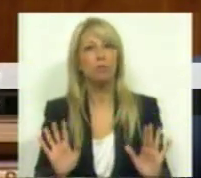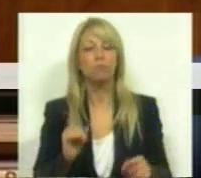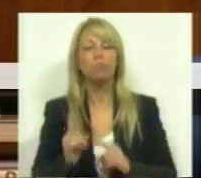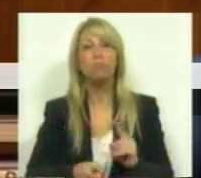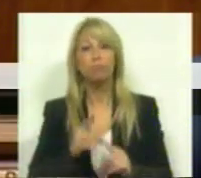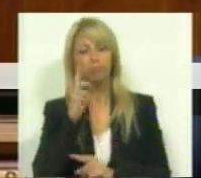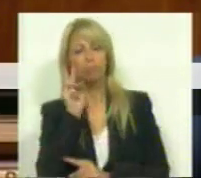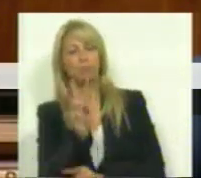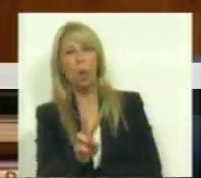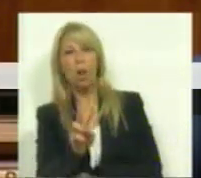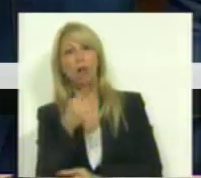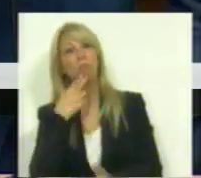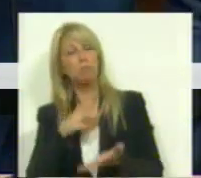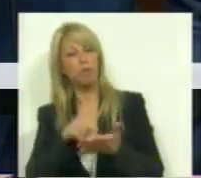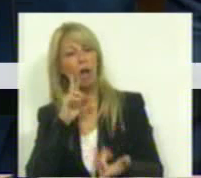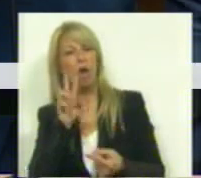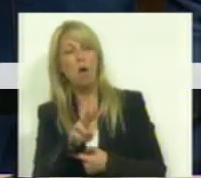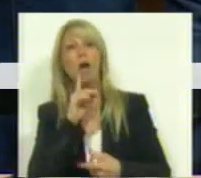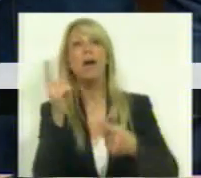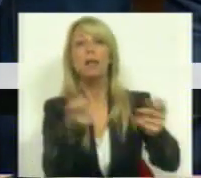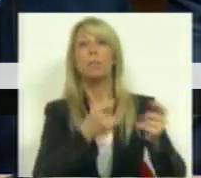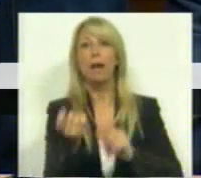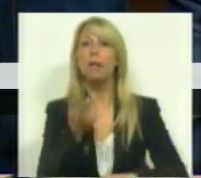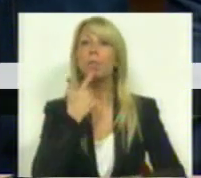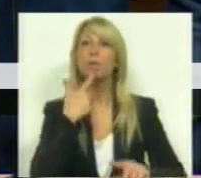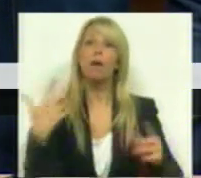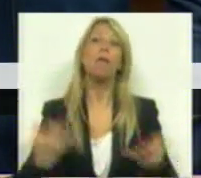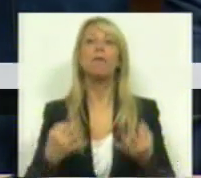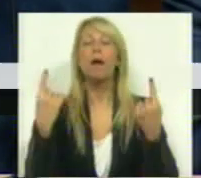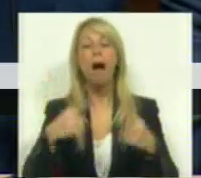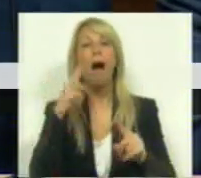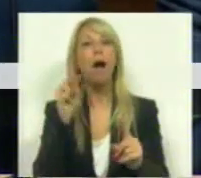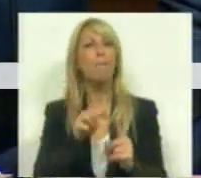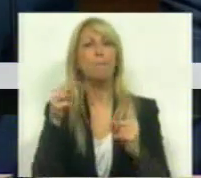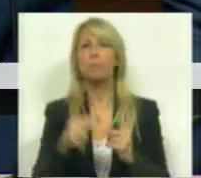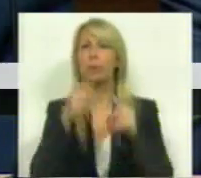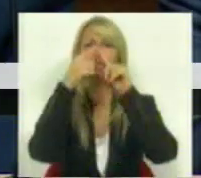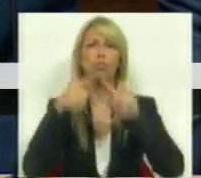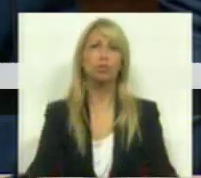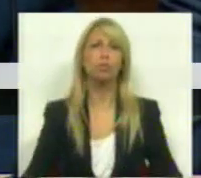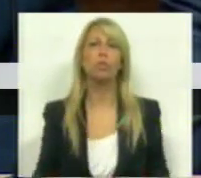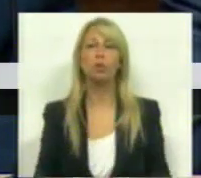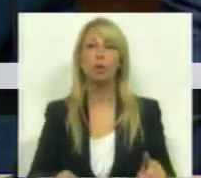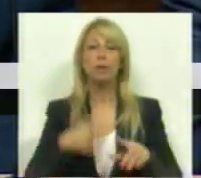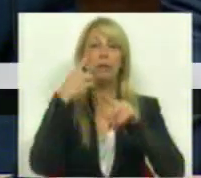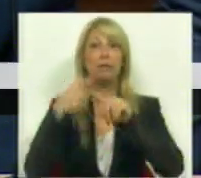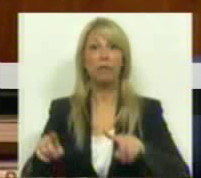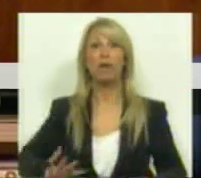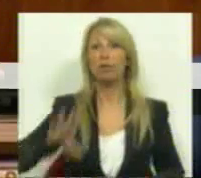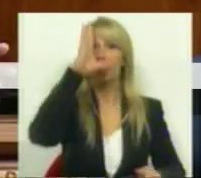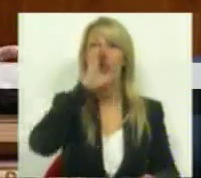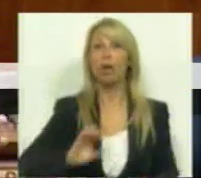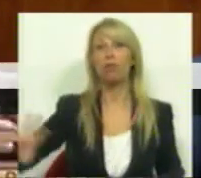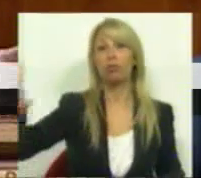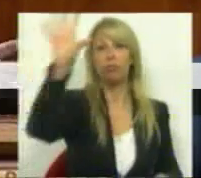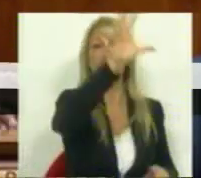com que olhamos para este debate e percebendo que existem, de facto, perspectivas muito diferentes entre os diversos Estados europeus,